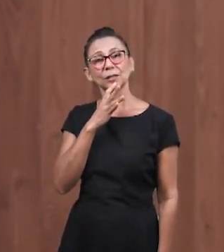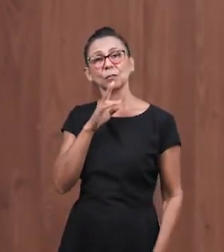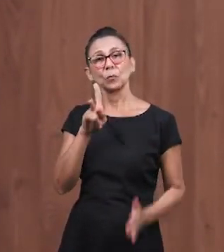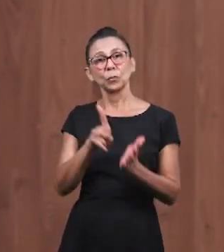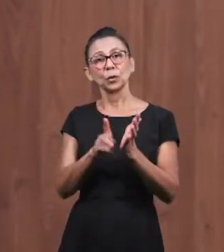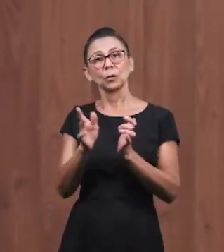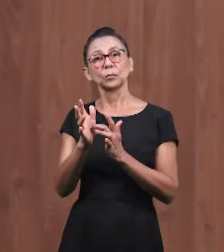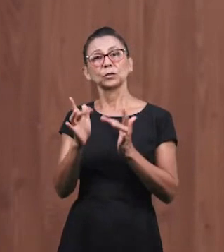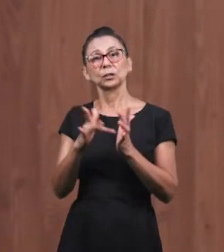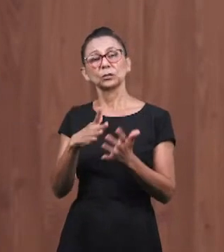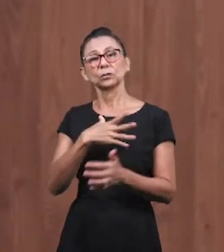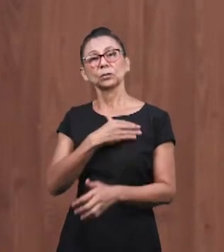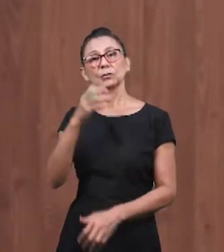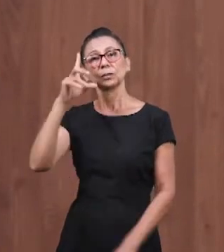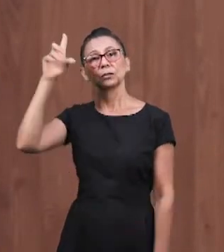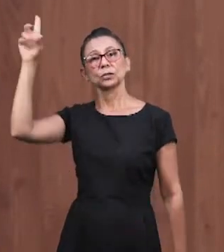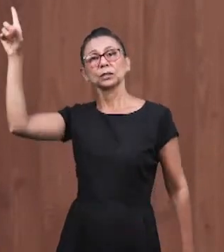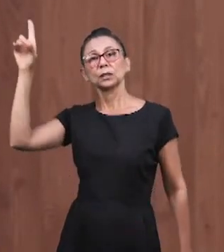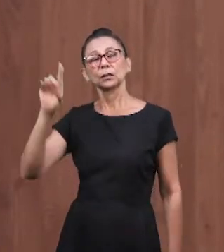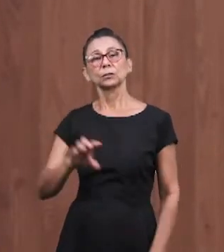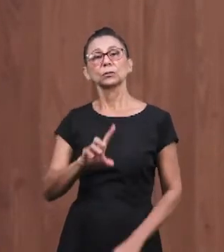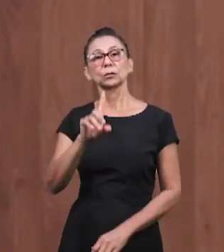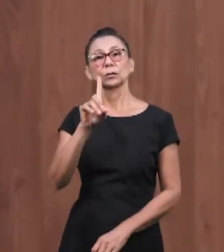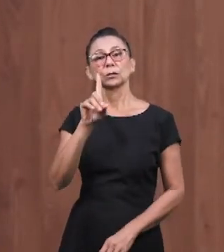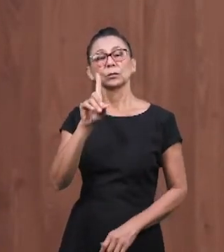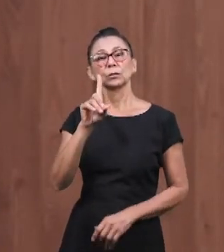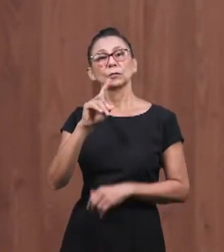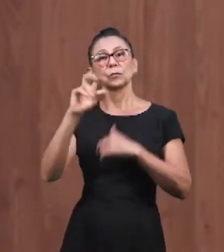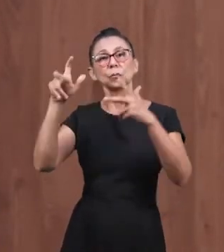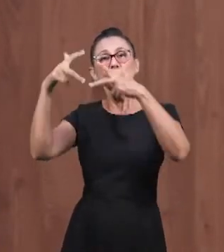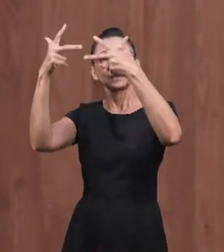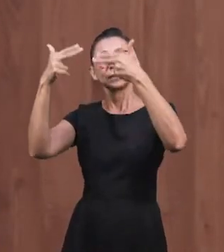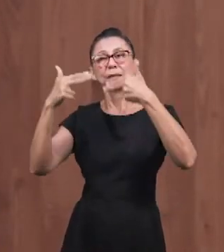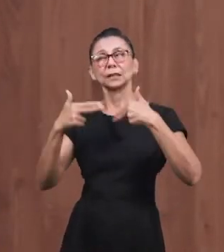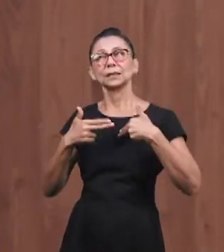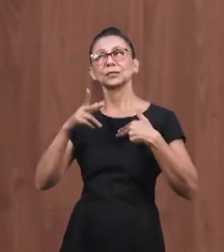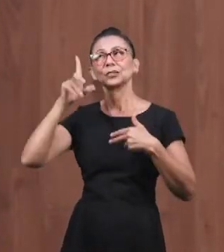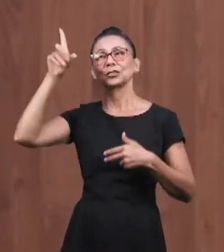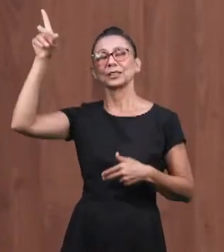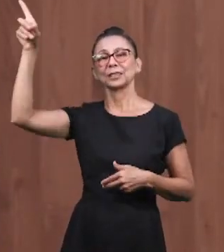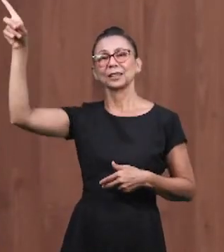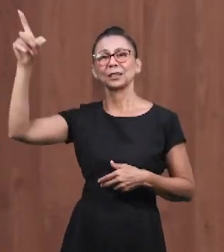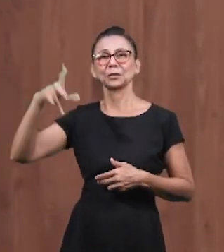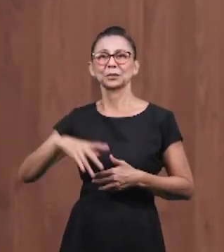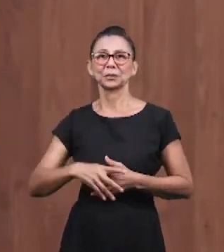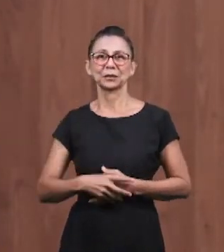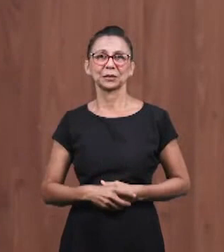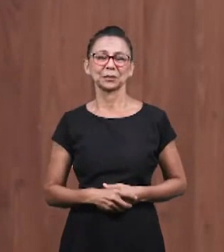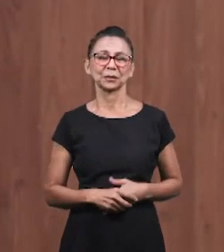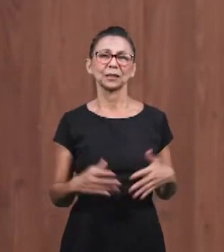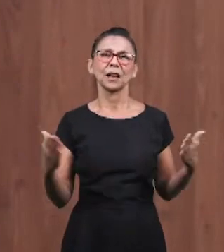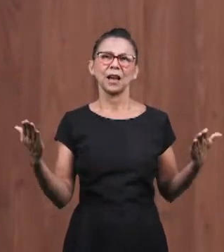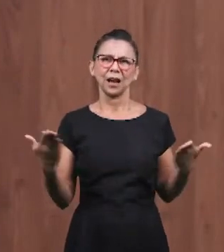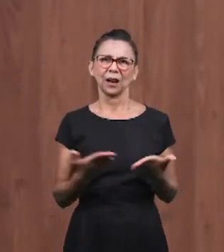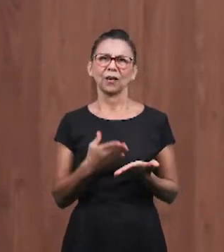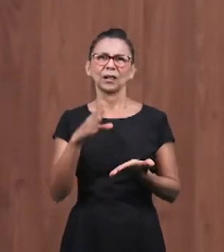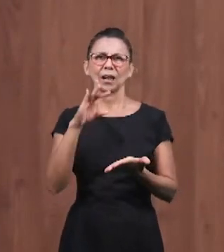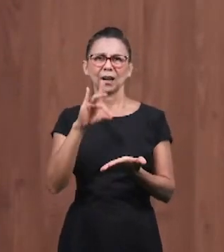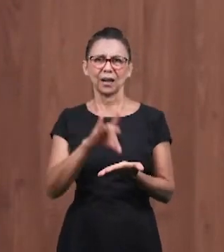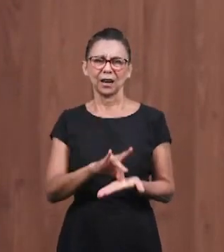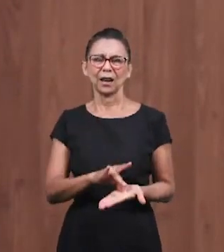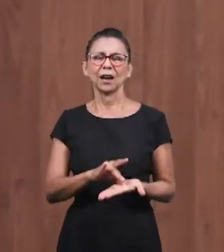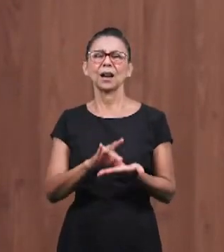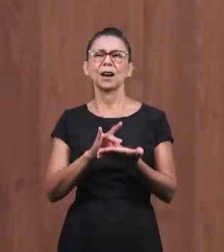dom de Deus. O dom de Deus que ela conhecia era uma fonte, mas agora ela vai conhecer a verdadeira fonte,